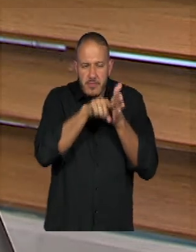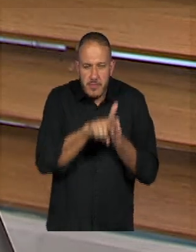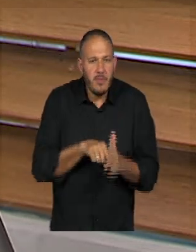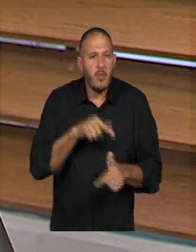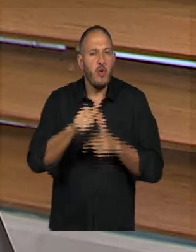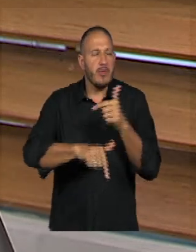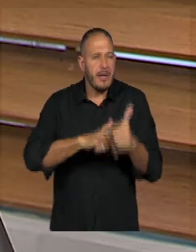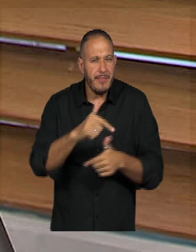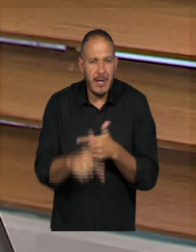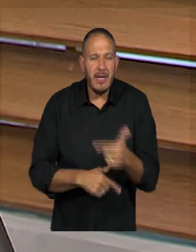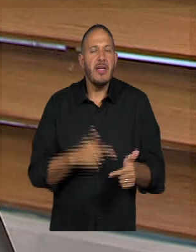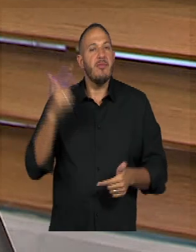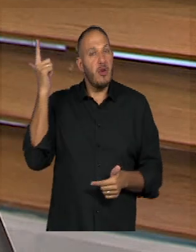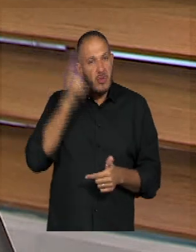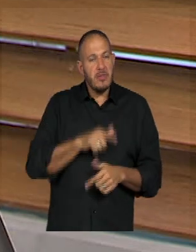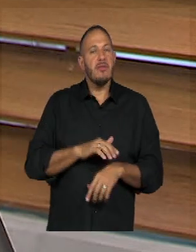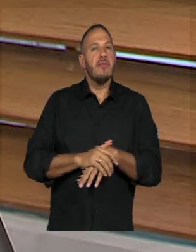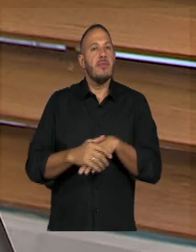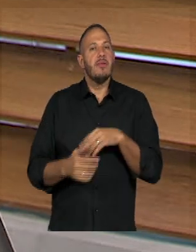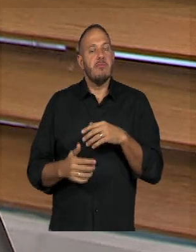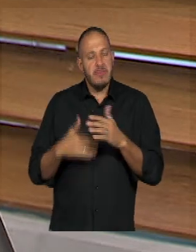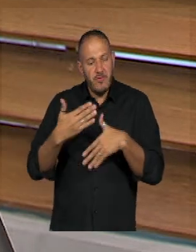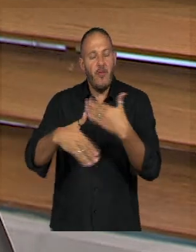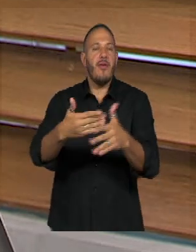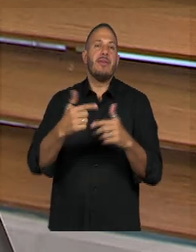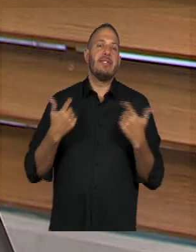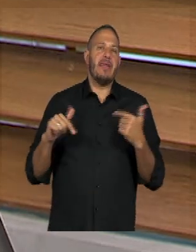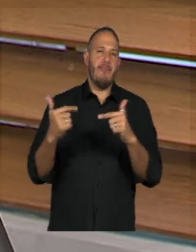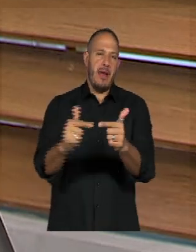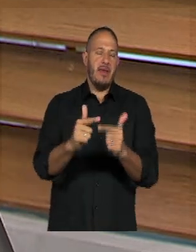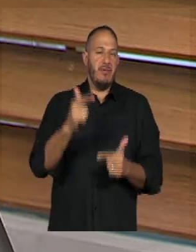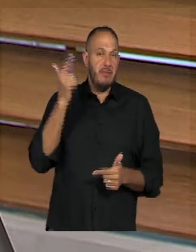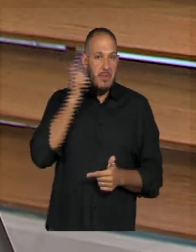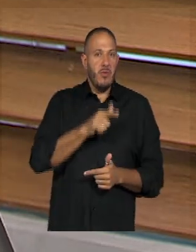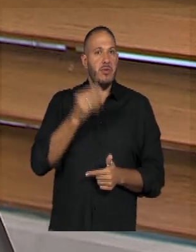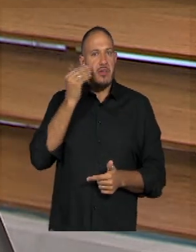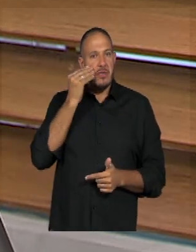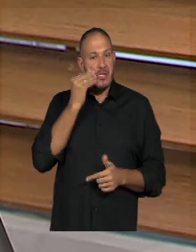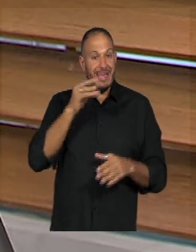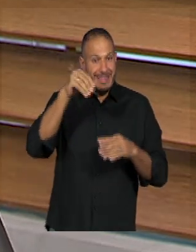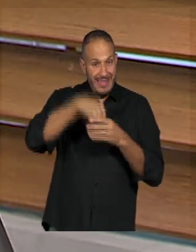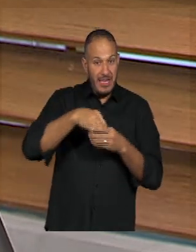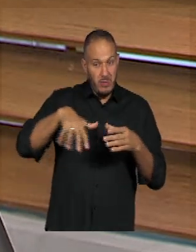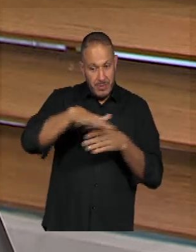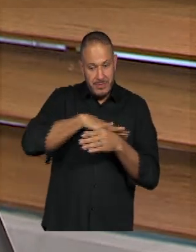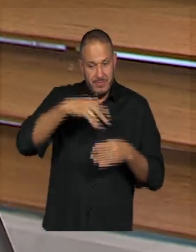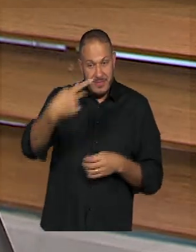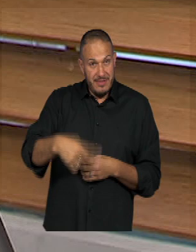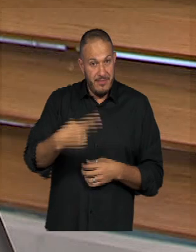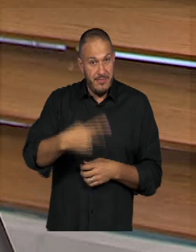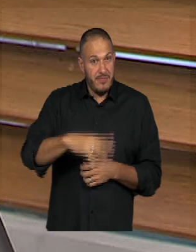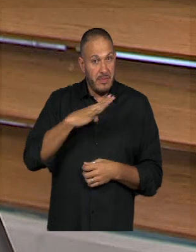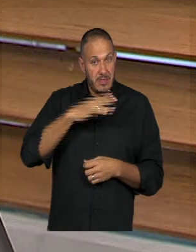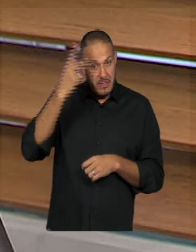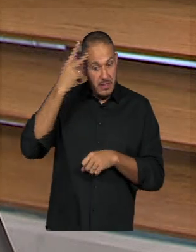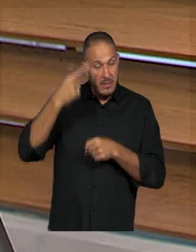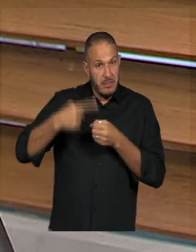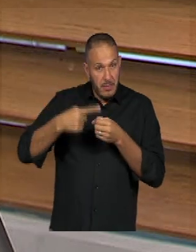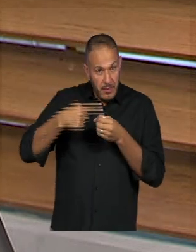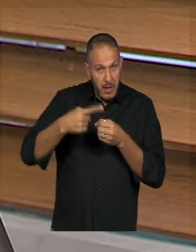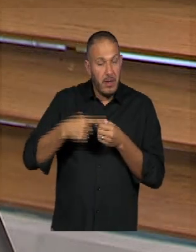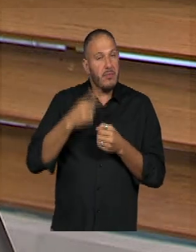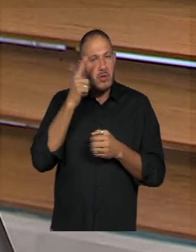trabalho, desenvolvemos esse trabalho para buscar dentro do município de São Paulo em favor